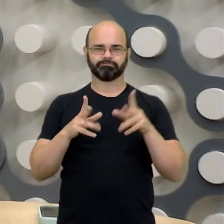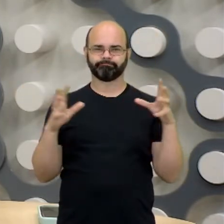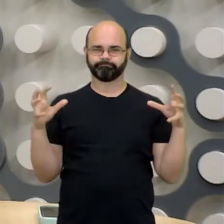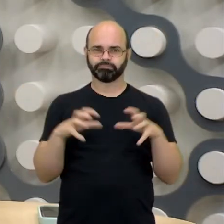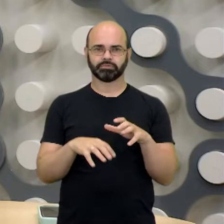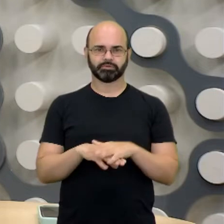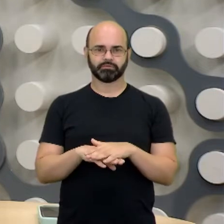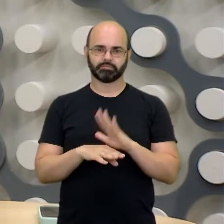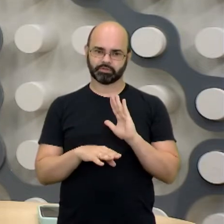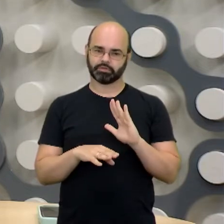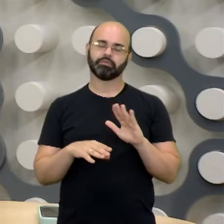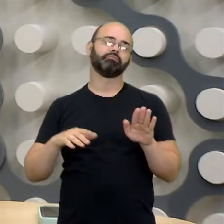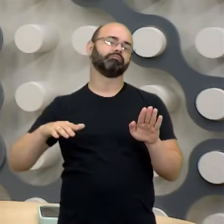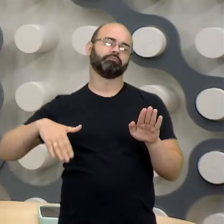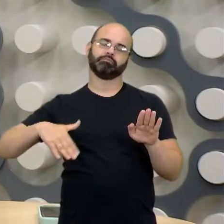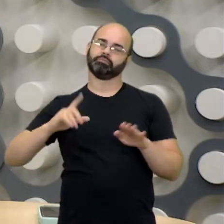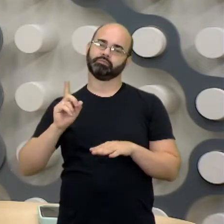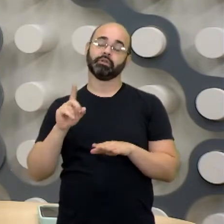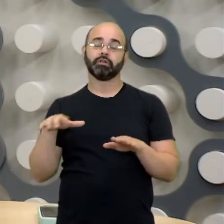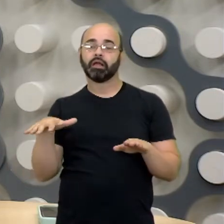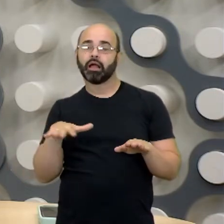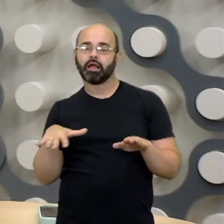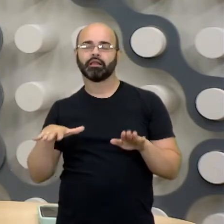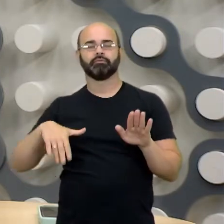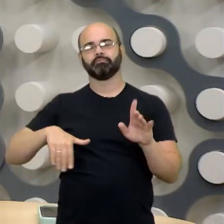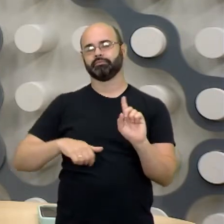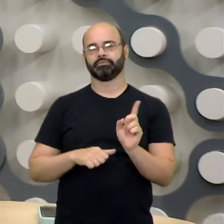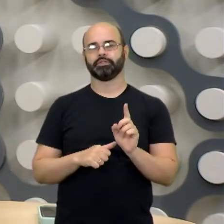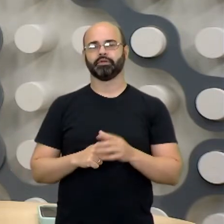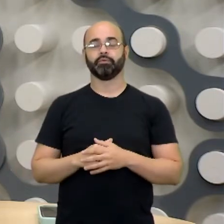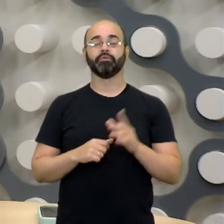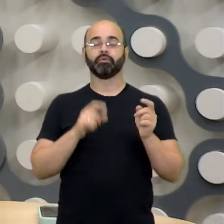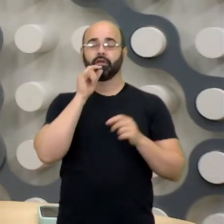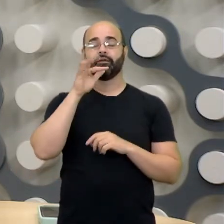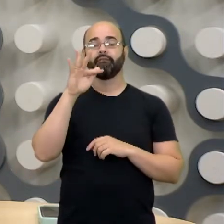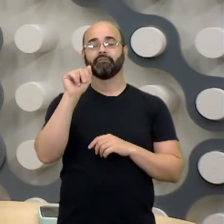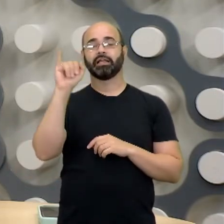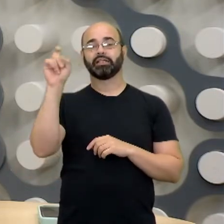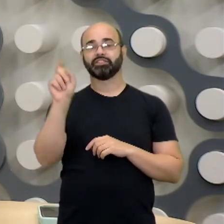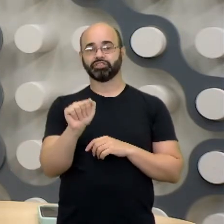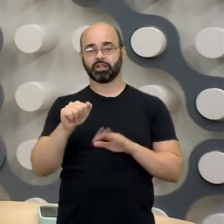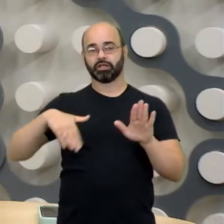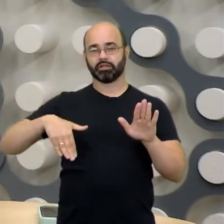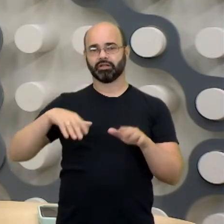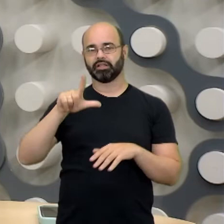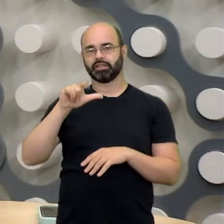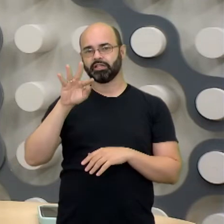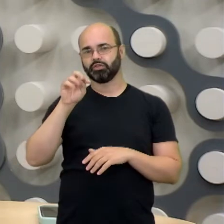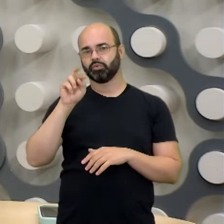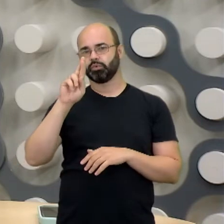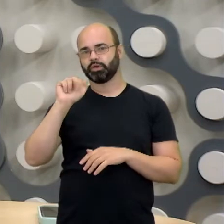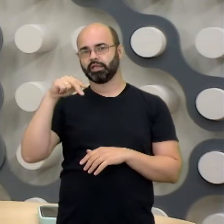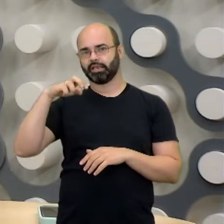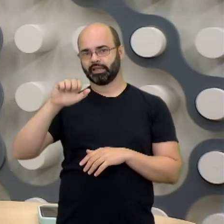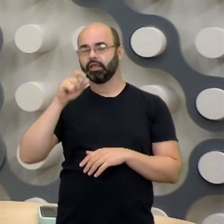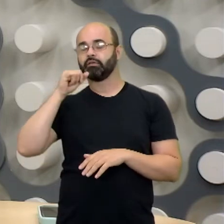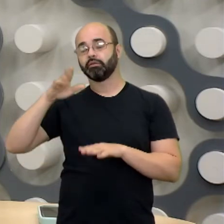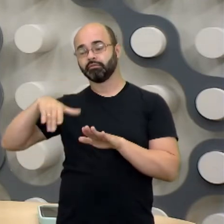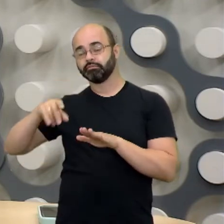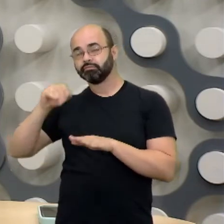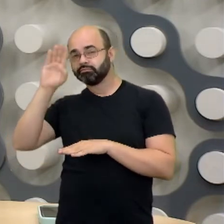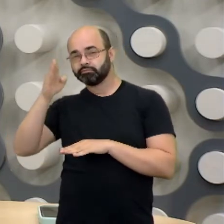está na área litorânea. Então, quando falamos numa faixa litorânea, nós colocamos aí desde a região litorânea